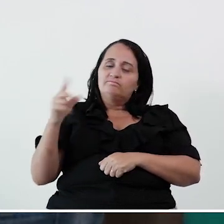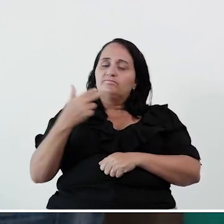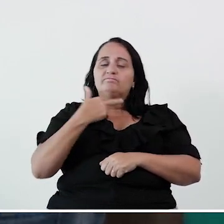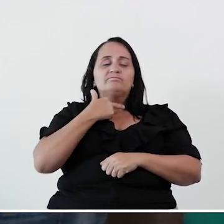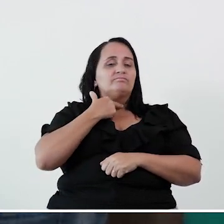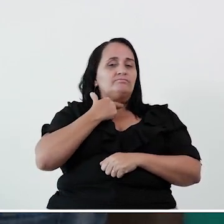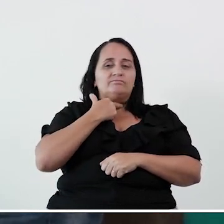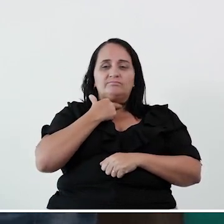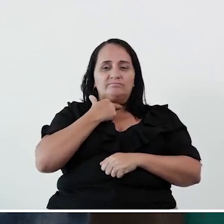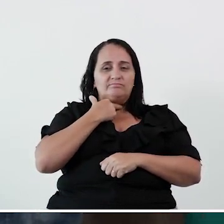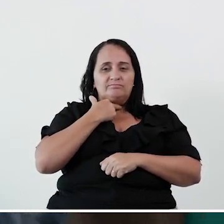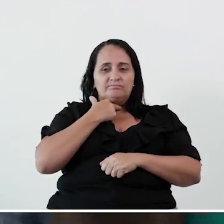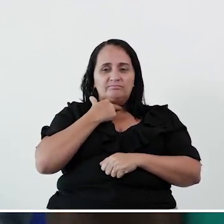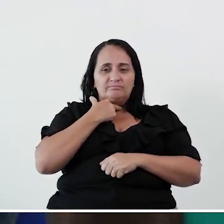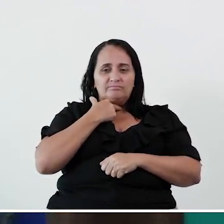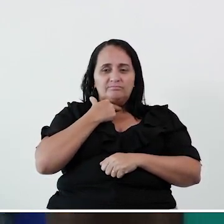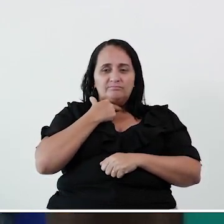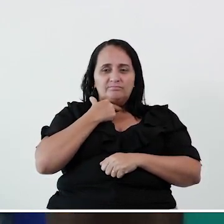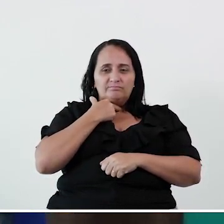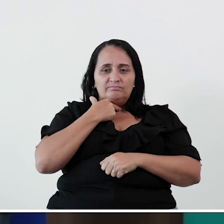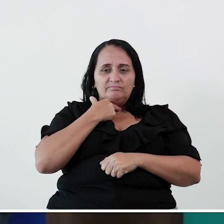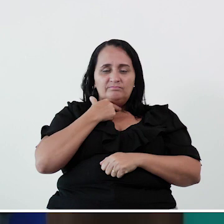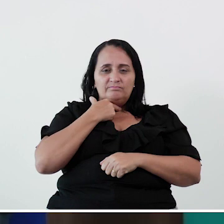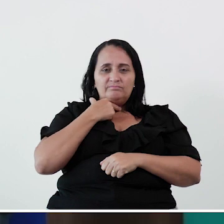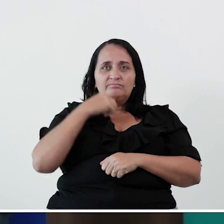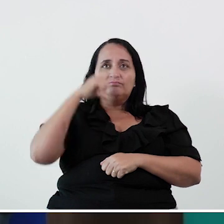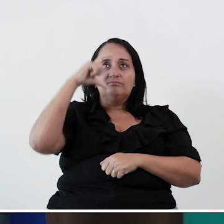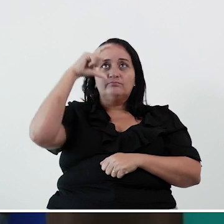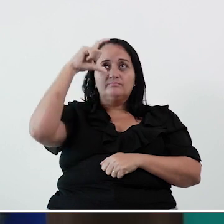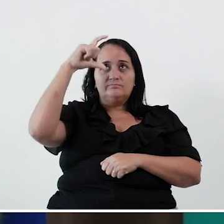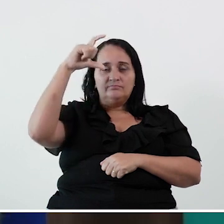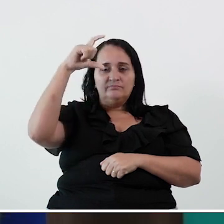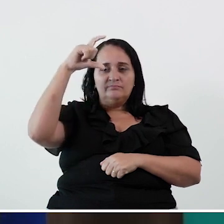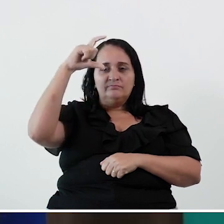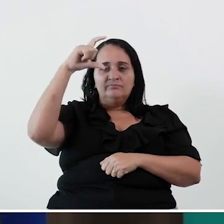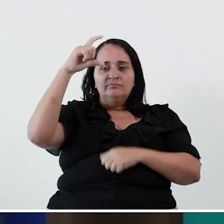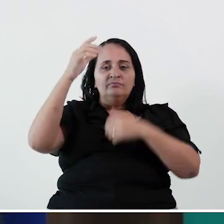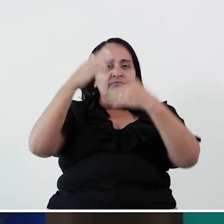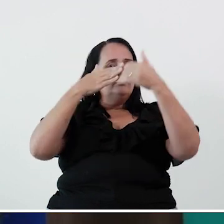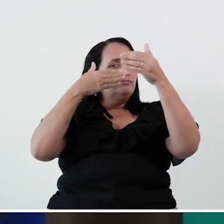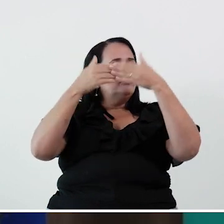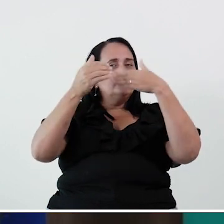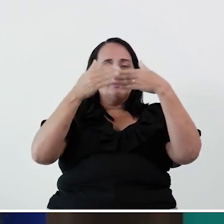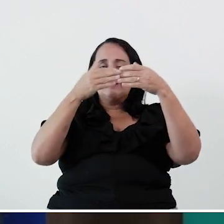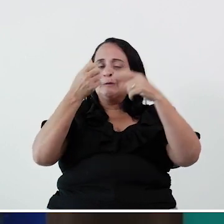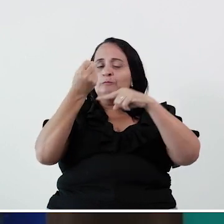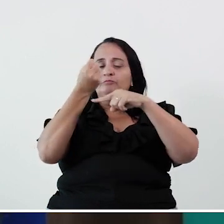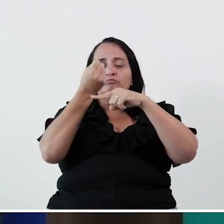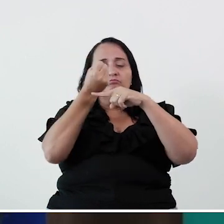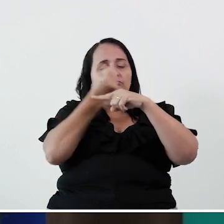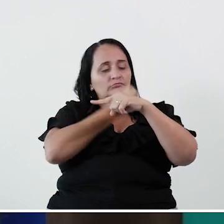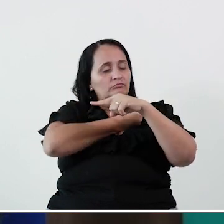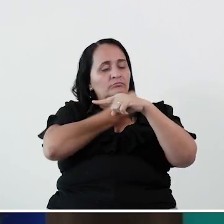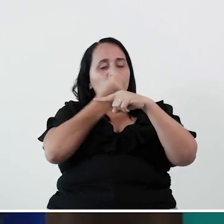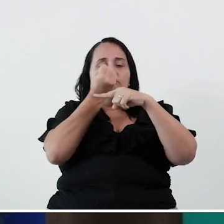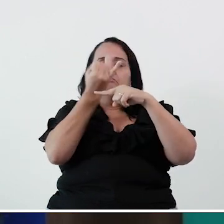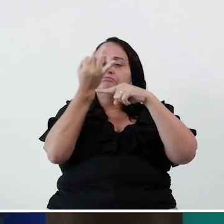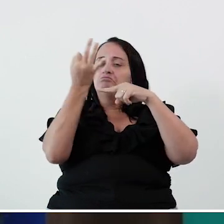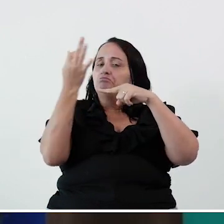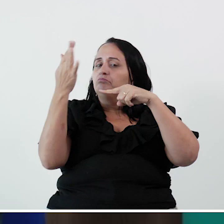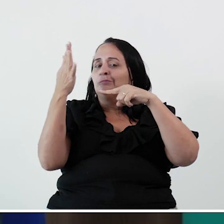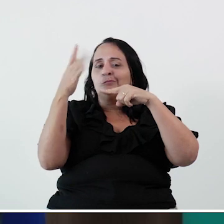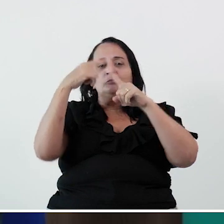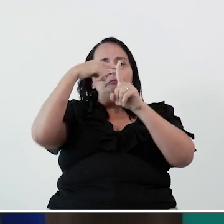5/0. Ok? É isso que eu quero dizer. Aqui em cima, qualquer número, positivo ou negativo,